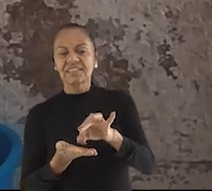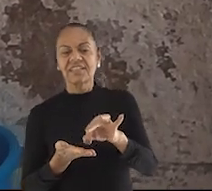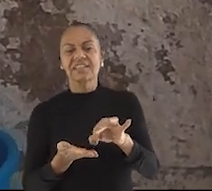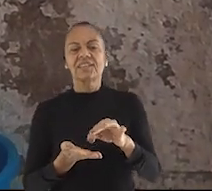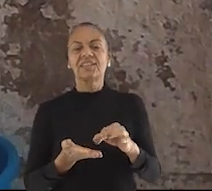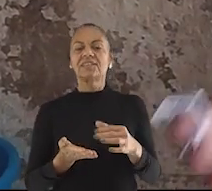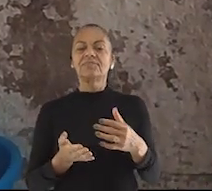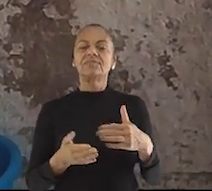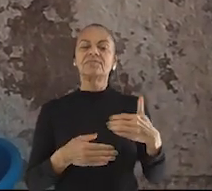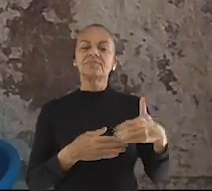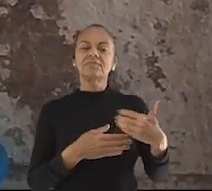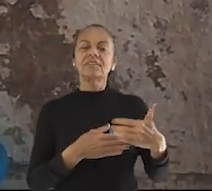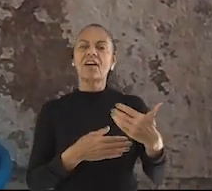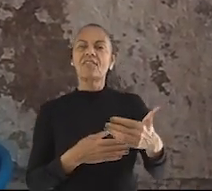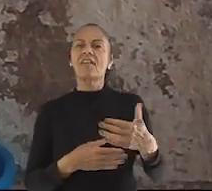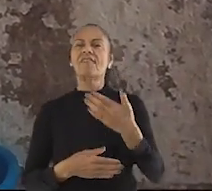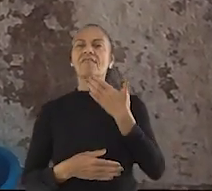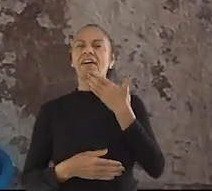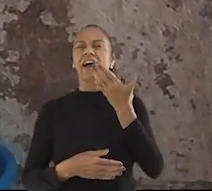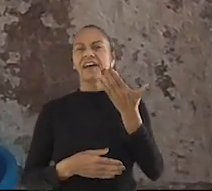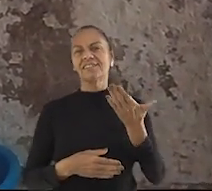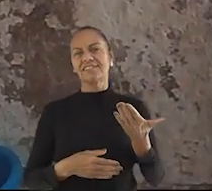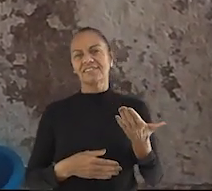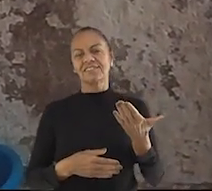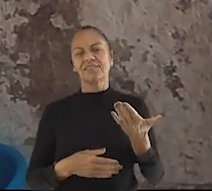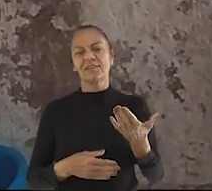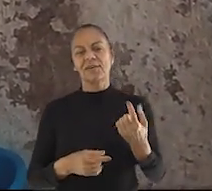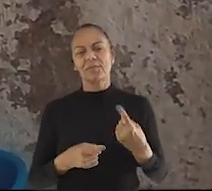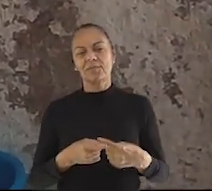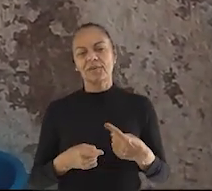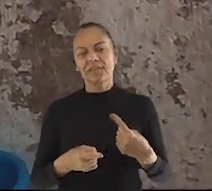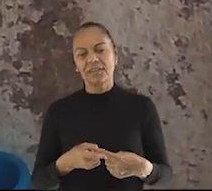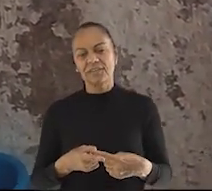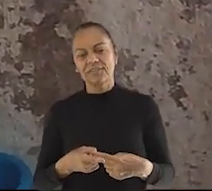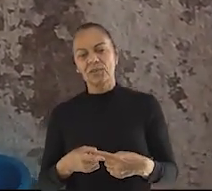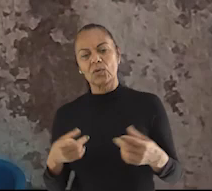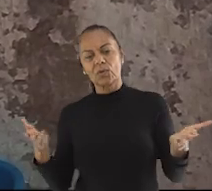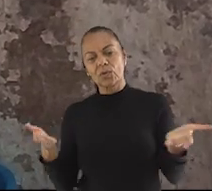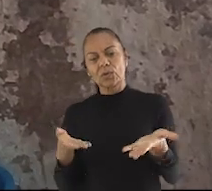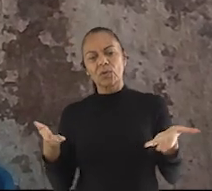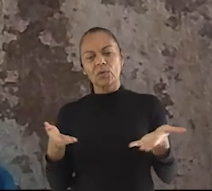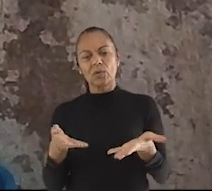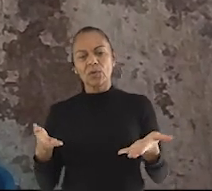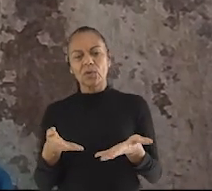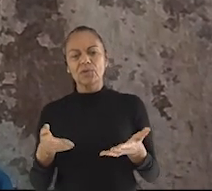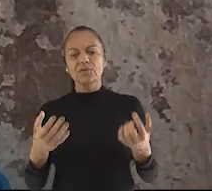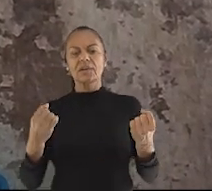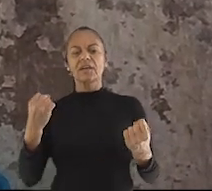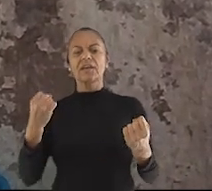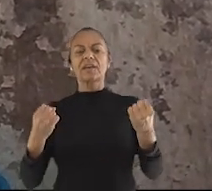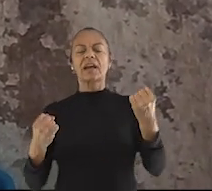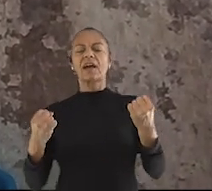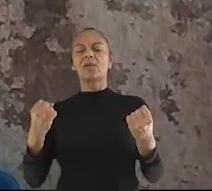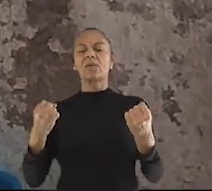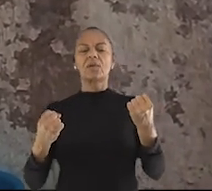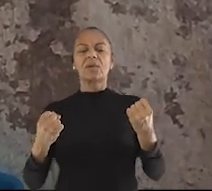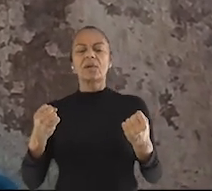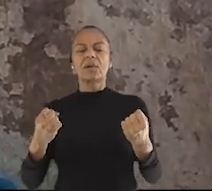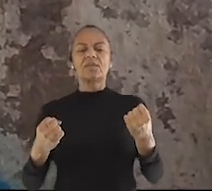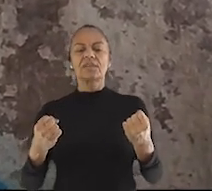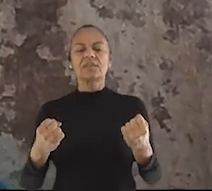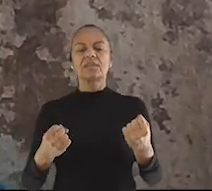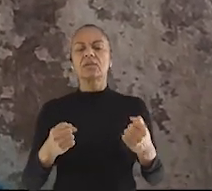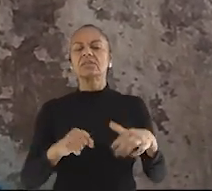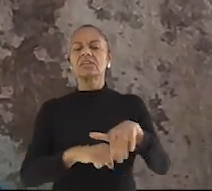Aí depois, celulares. Com isso, foi facilitando a nossa vida. Por quê? Porque hoje você